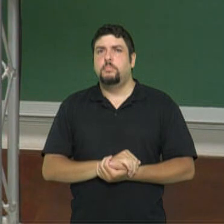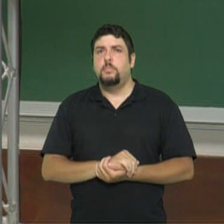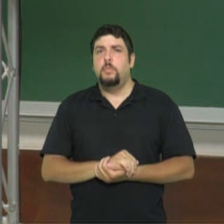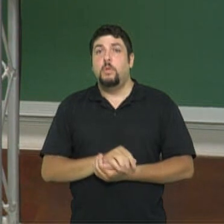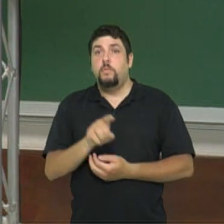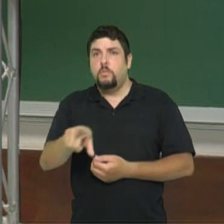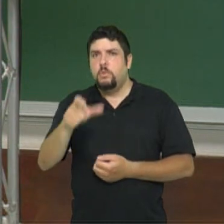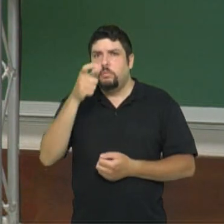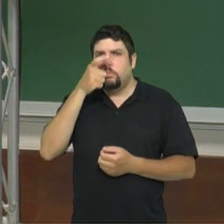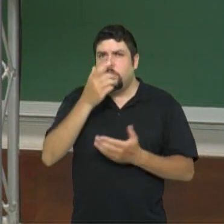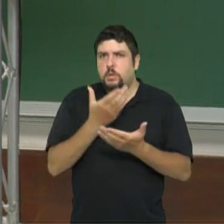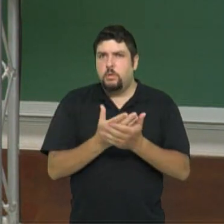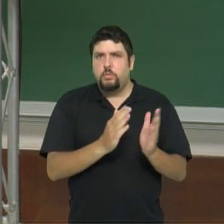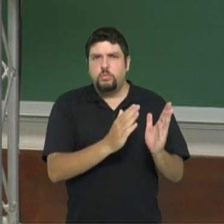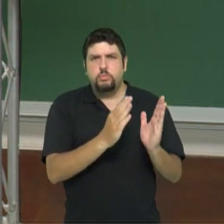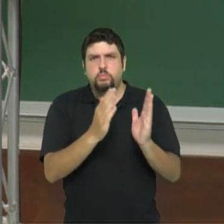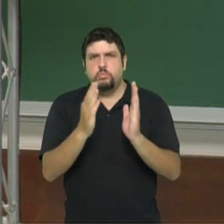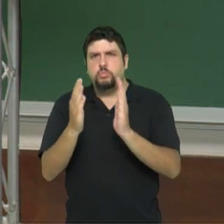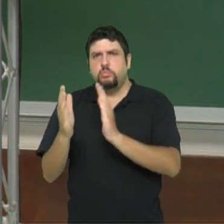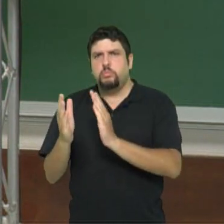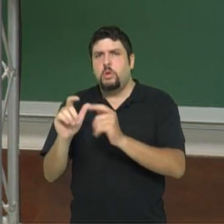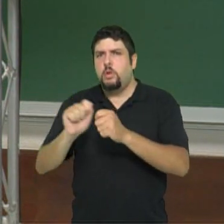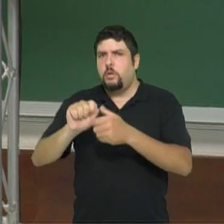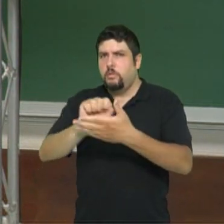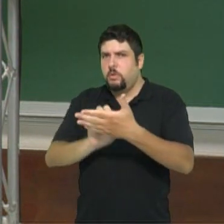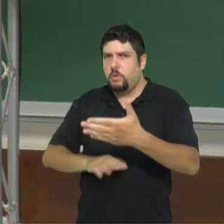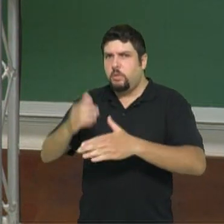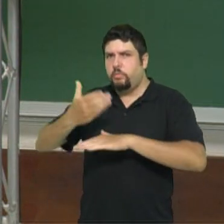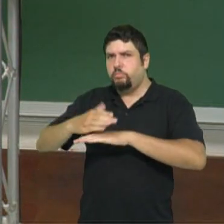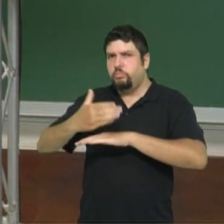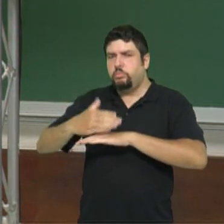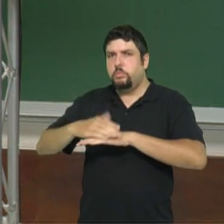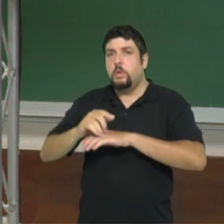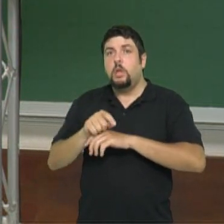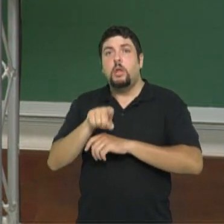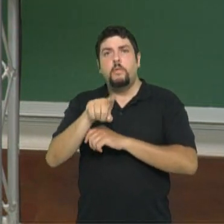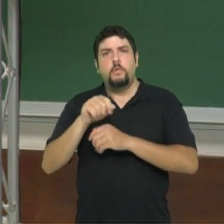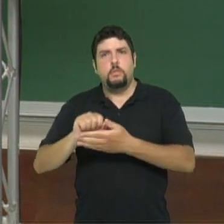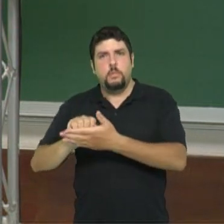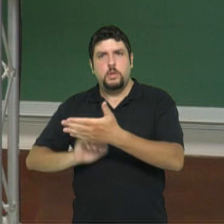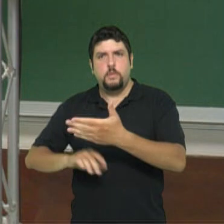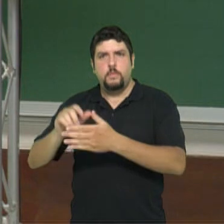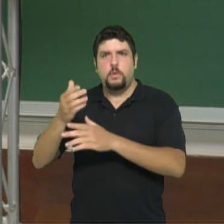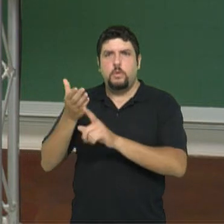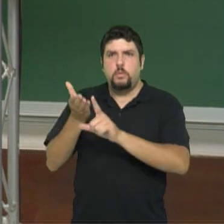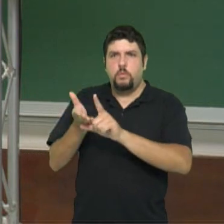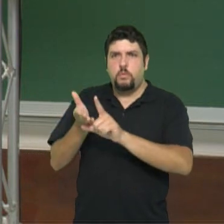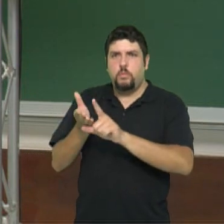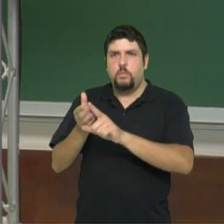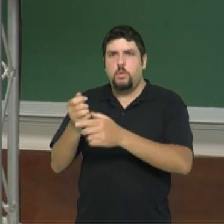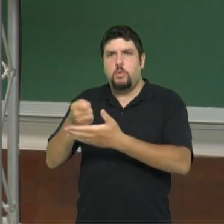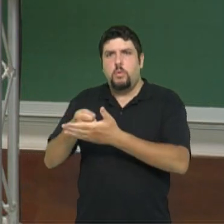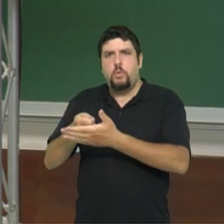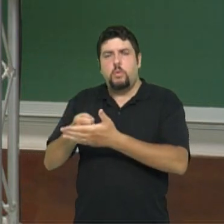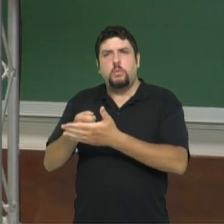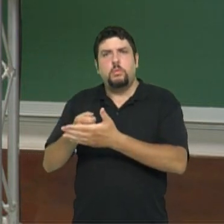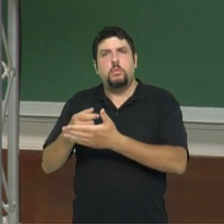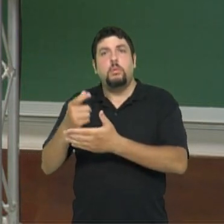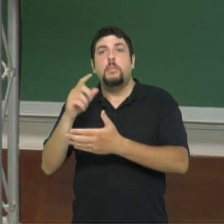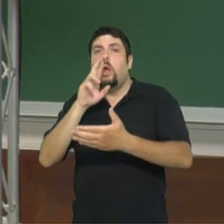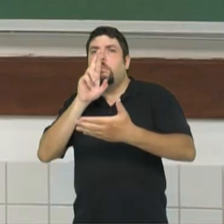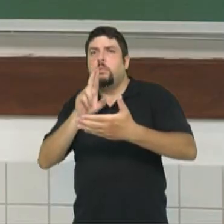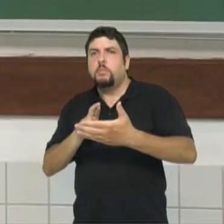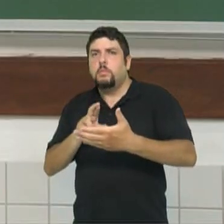essa aula, fez os exercícios com a professora, vai lá na atividade obrigatória, clica lá, responde e você gera a sua